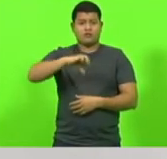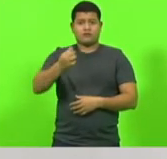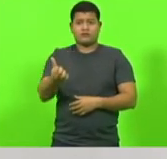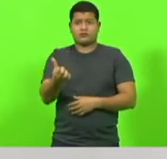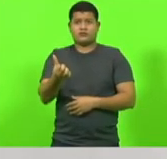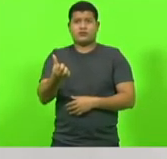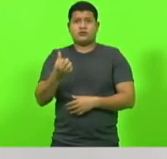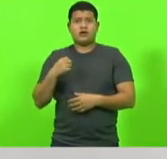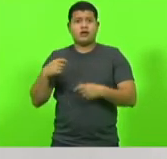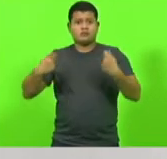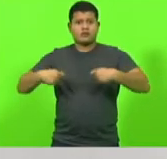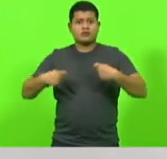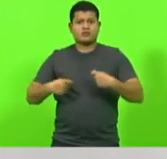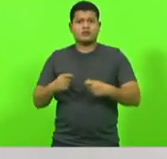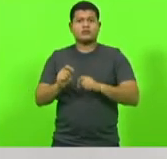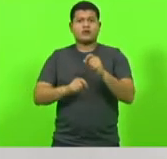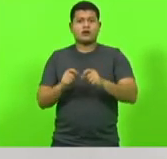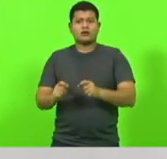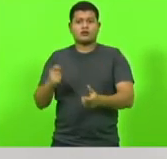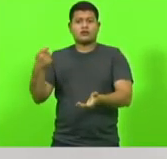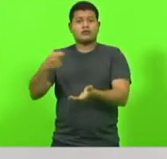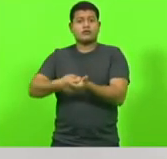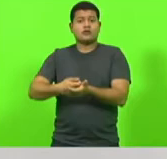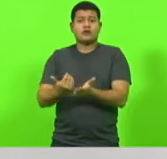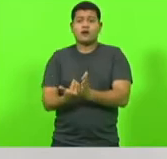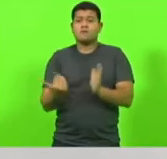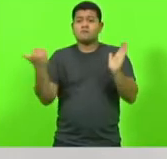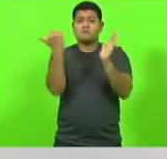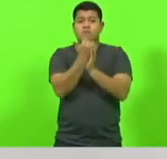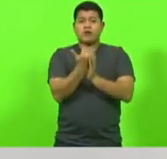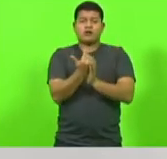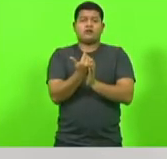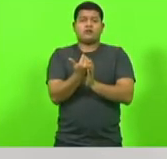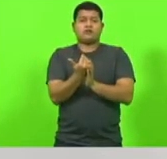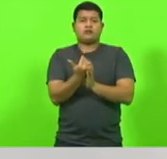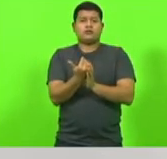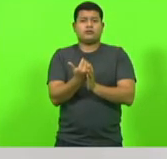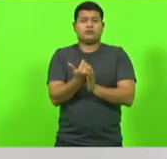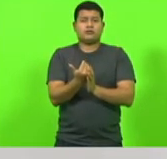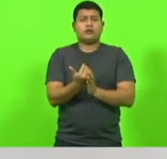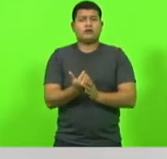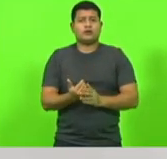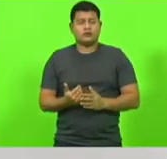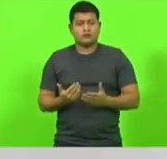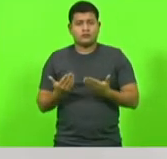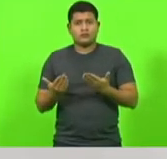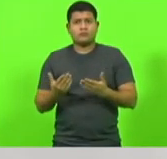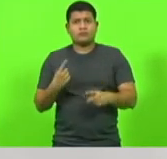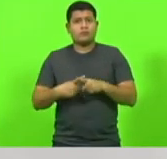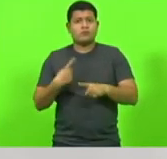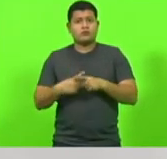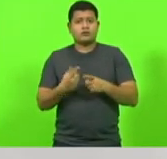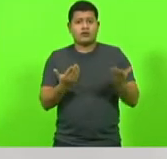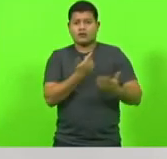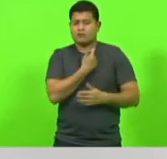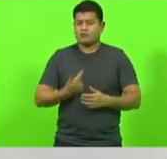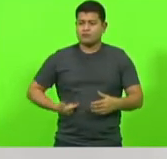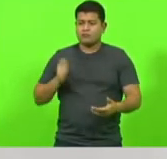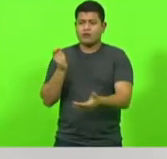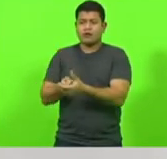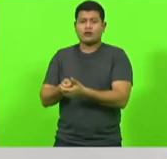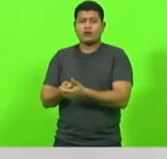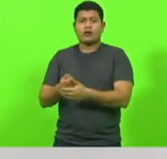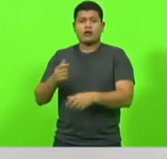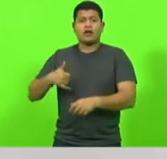por danos morais. Porque o Estado pagar alguém o que deve aos 96 anos, isso